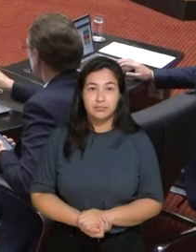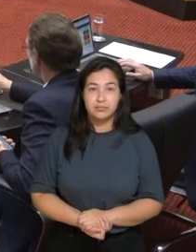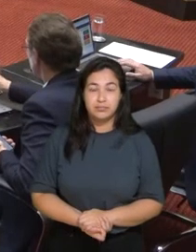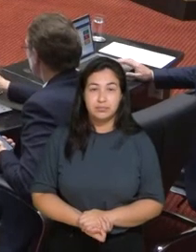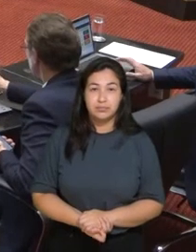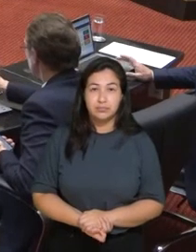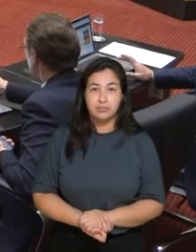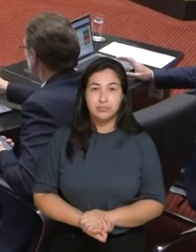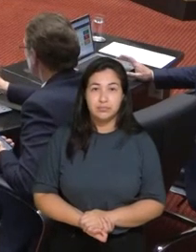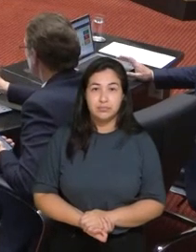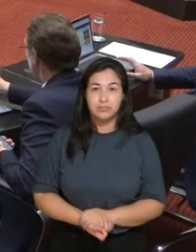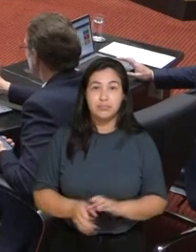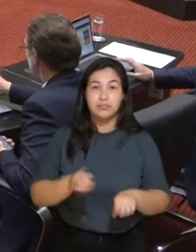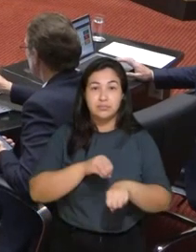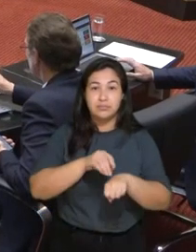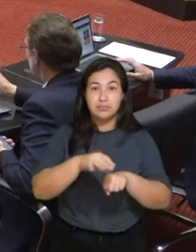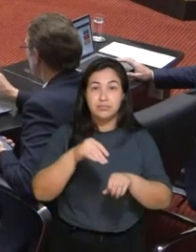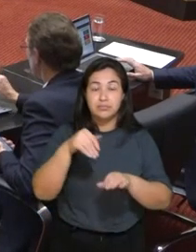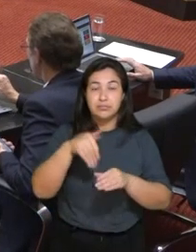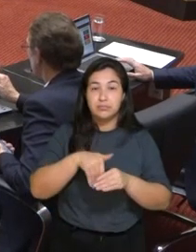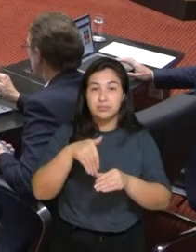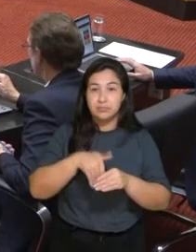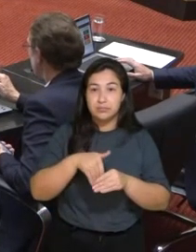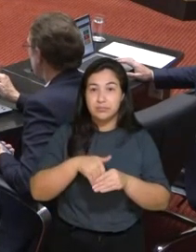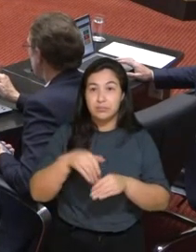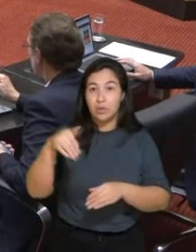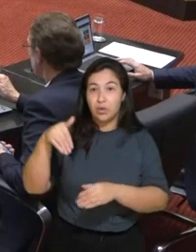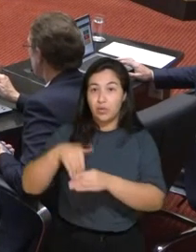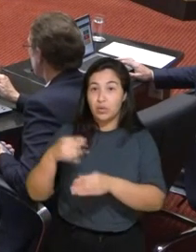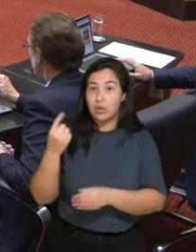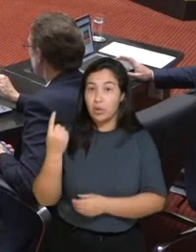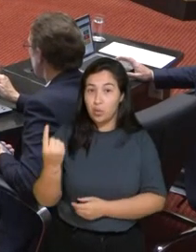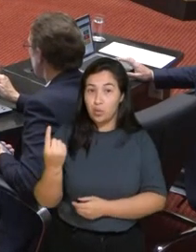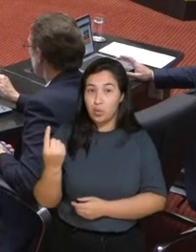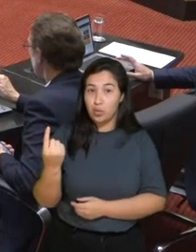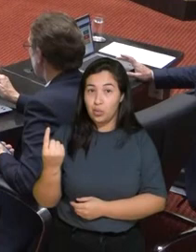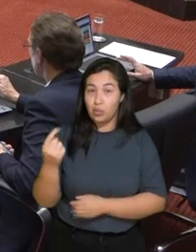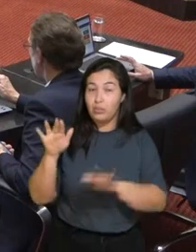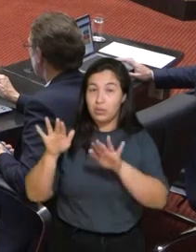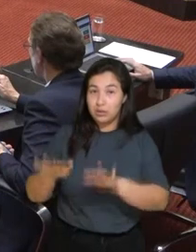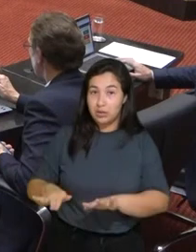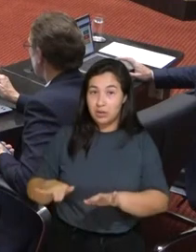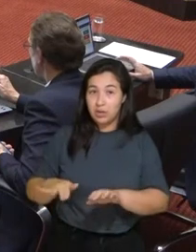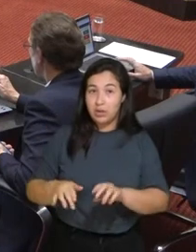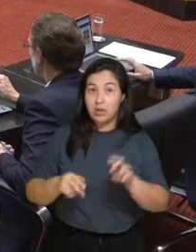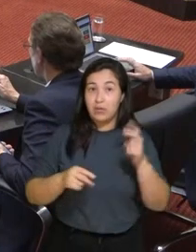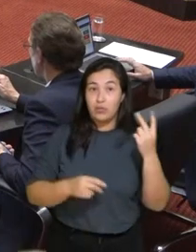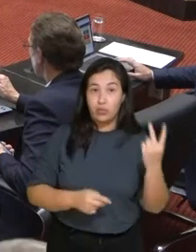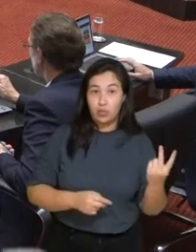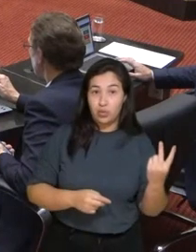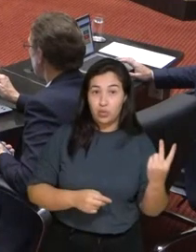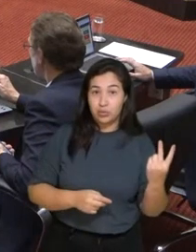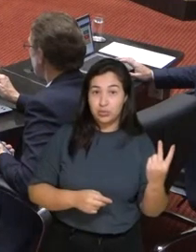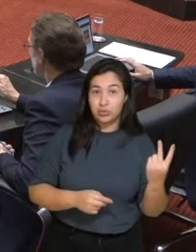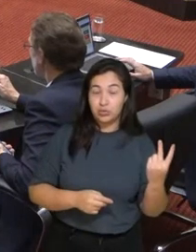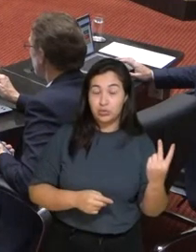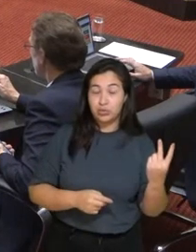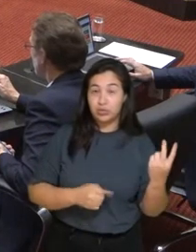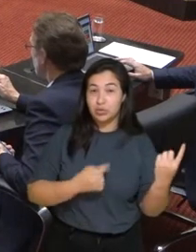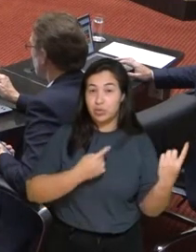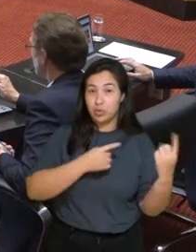Orientação de voto. Quem vota um, mantém o veto. Quem vota dois, rejeita veto. Orientação de voto é dois. Rejeição de